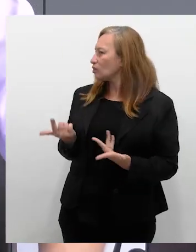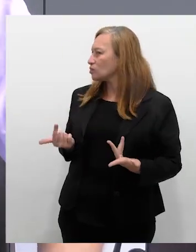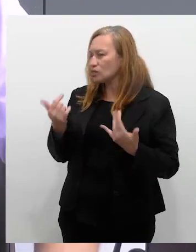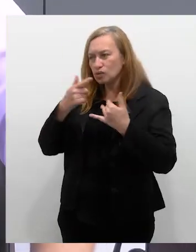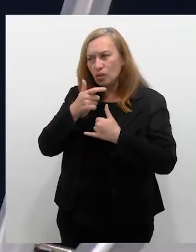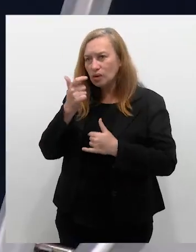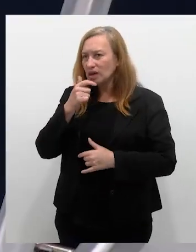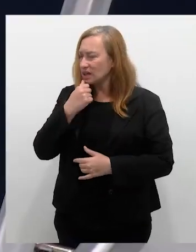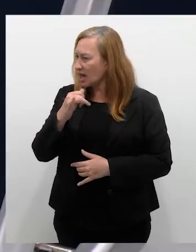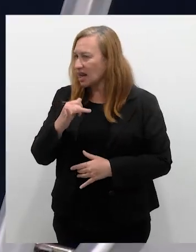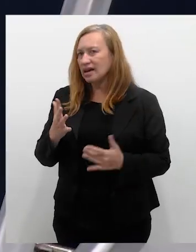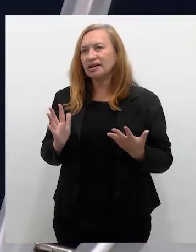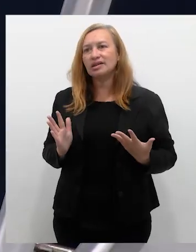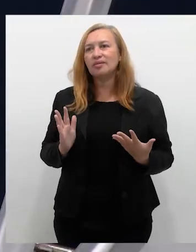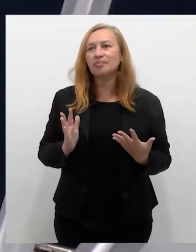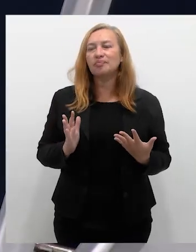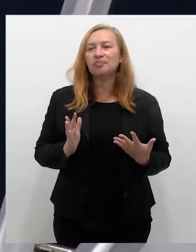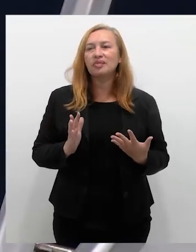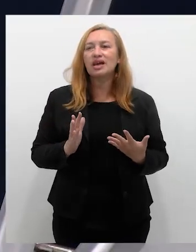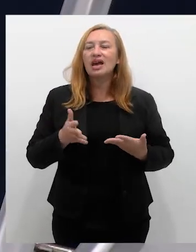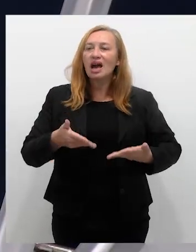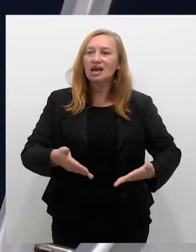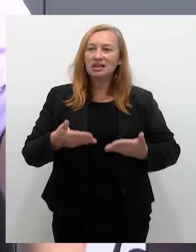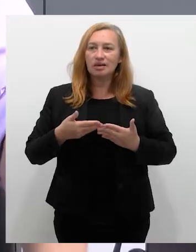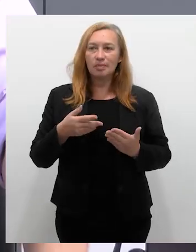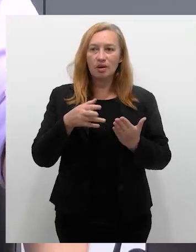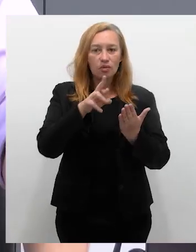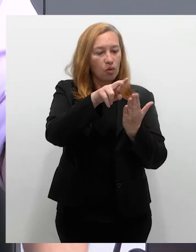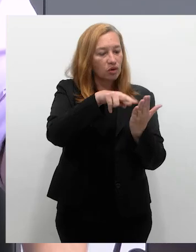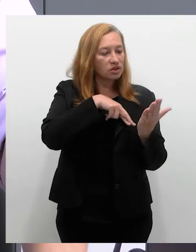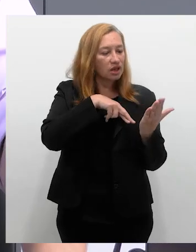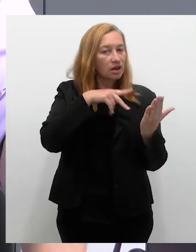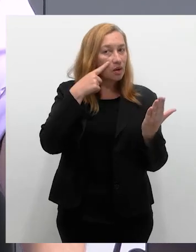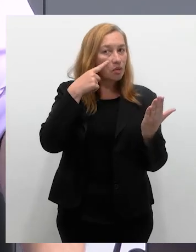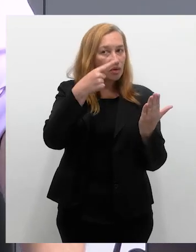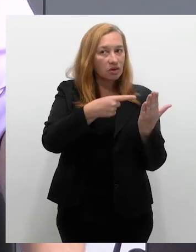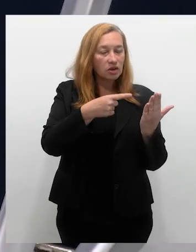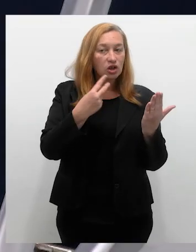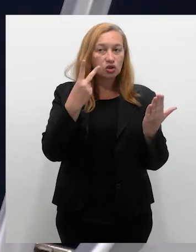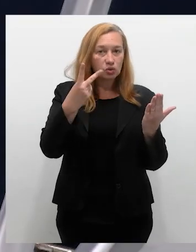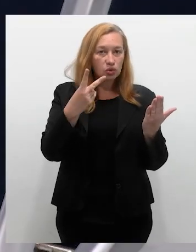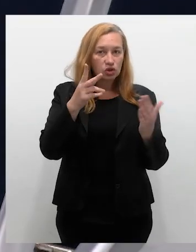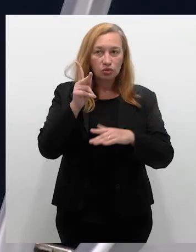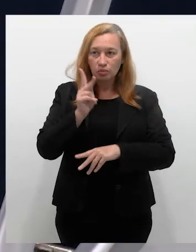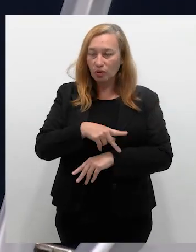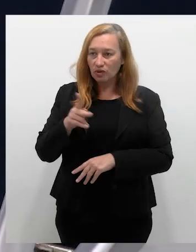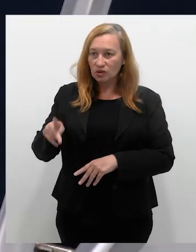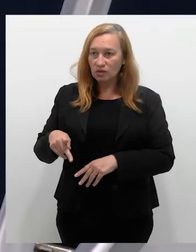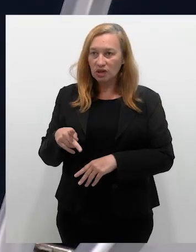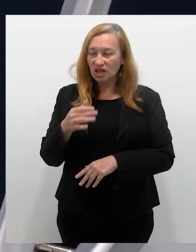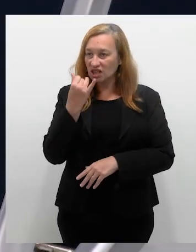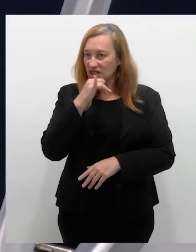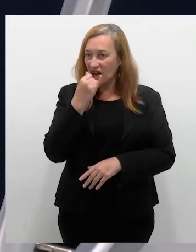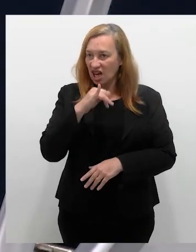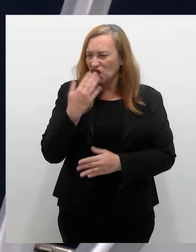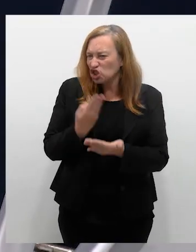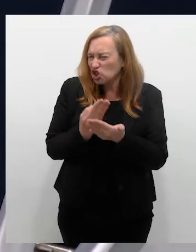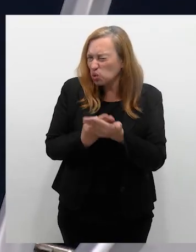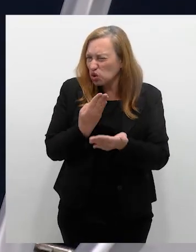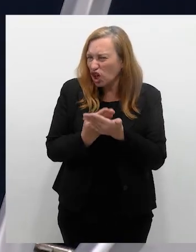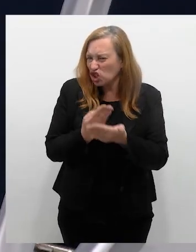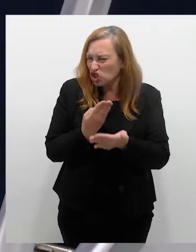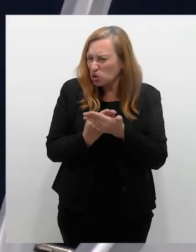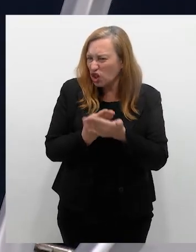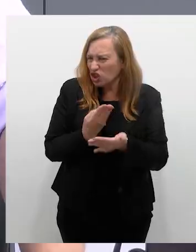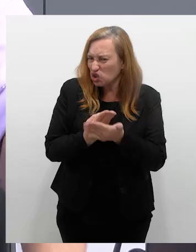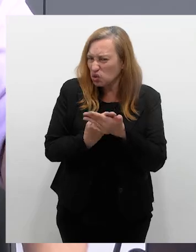italiana. A italiana. Né? Aí recebeu o roteiro em italiano. Recebi. Peguei 2 professoras de italiano. Boa. Estudei.